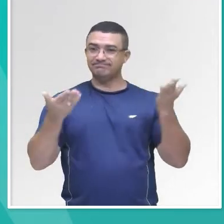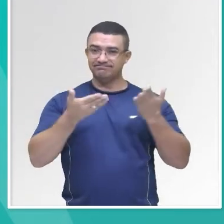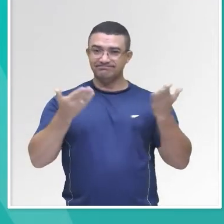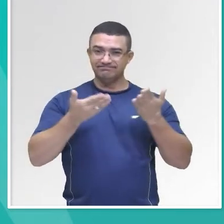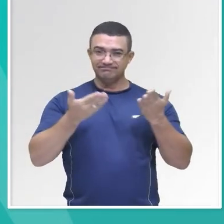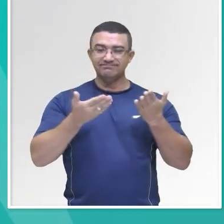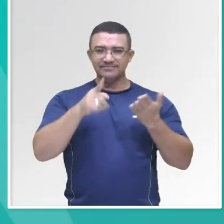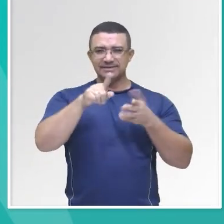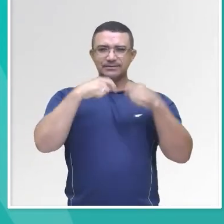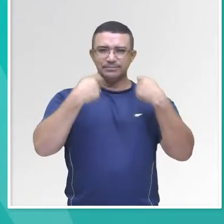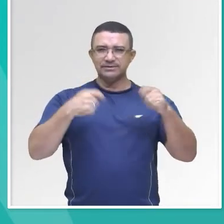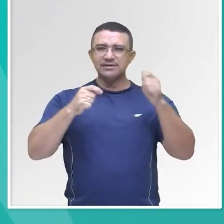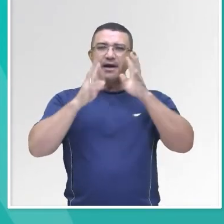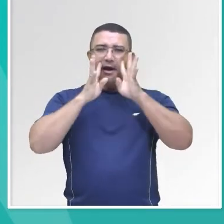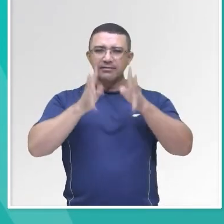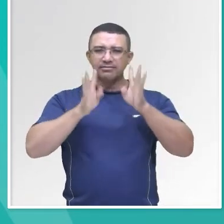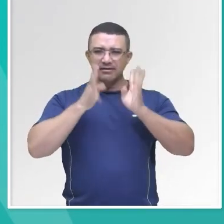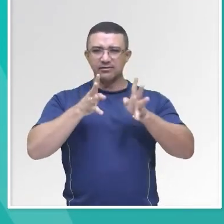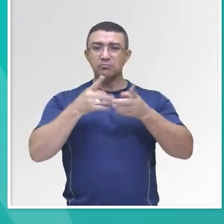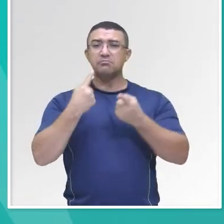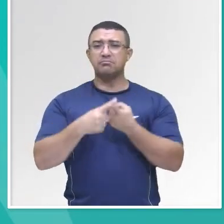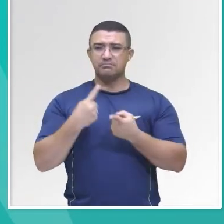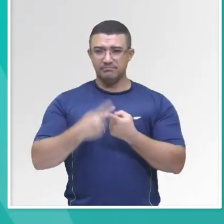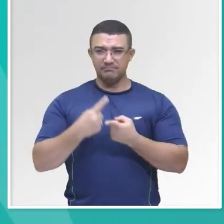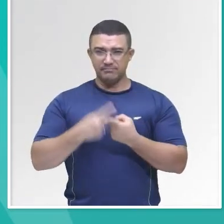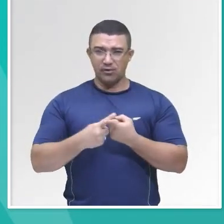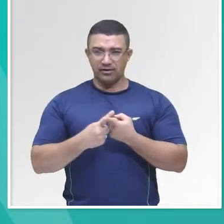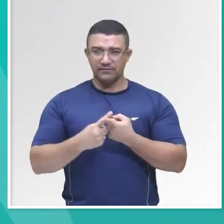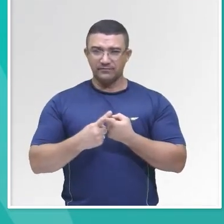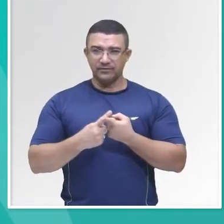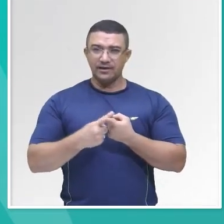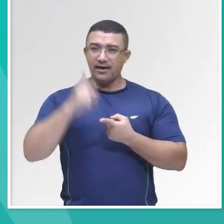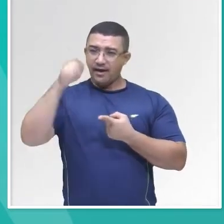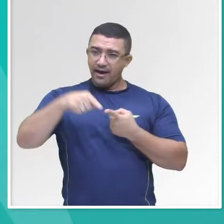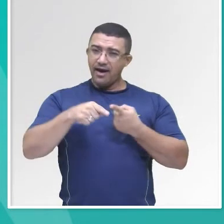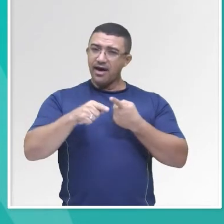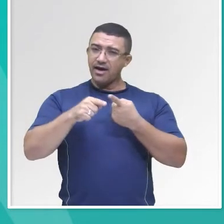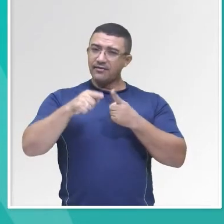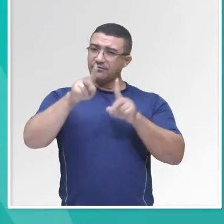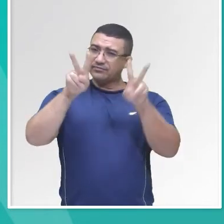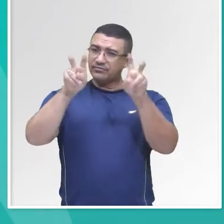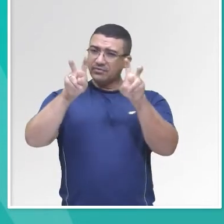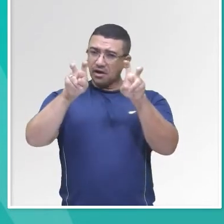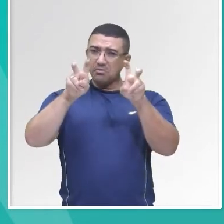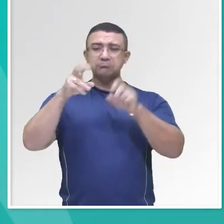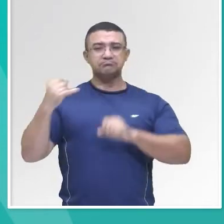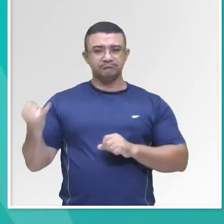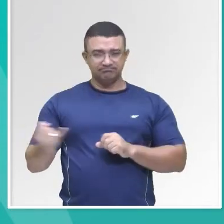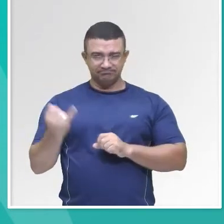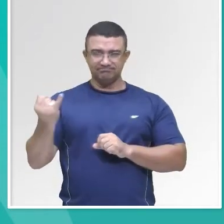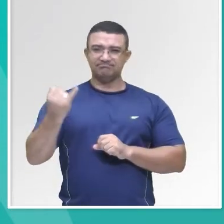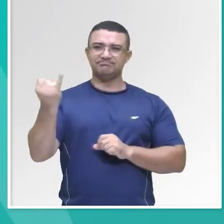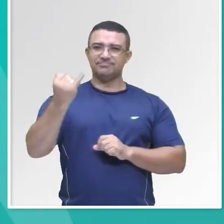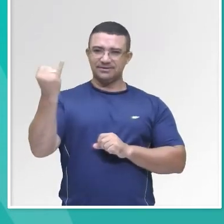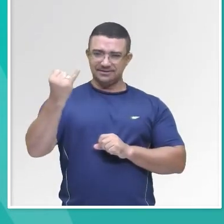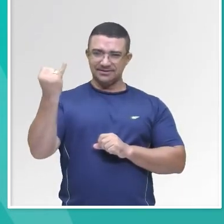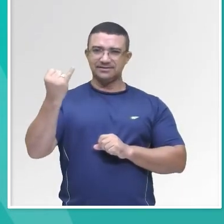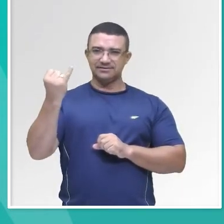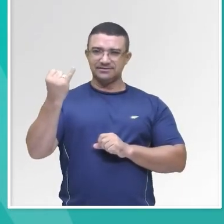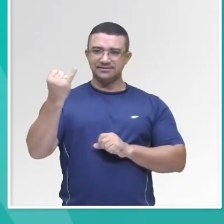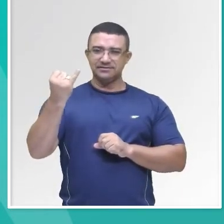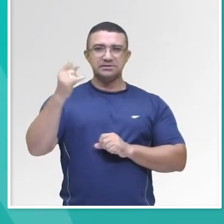devem prestar bastante atenção, porque é tema importante, né? Vai servir muito